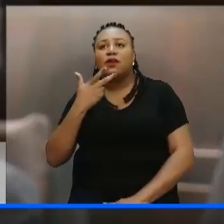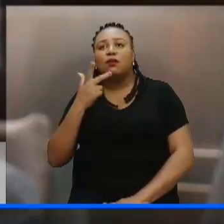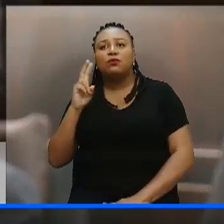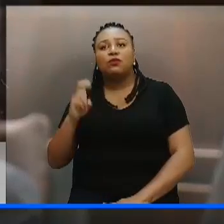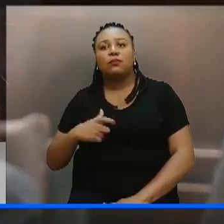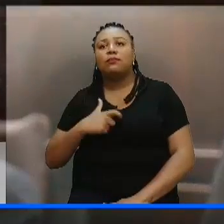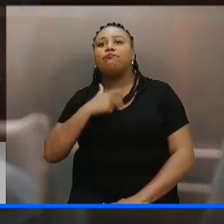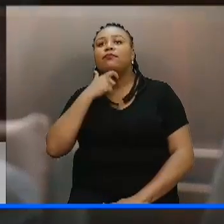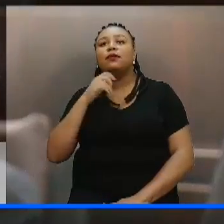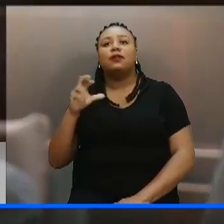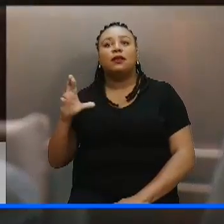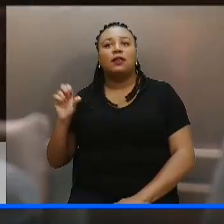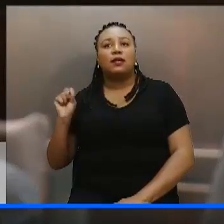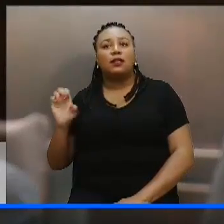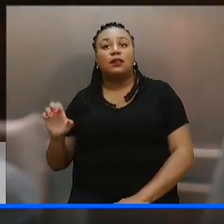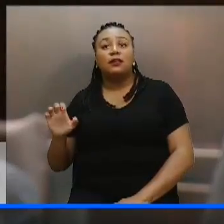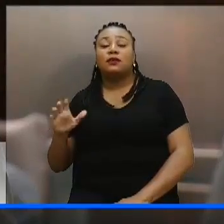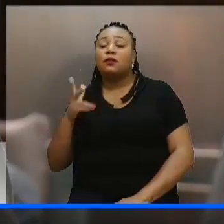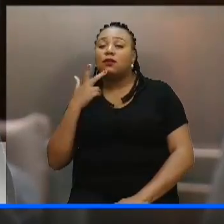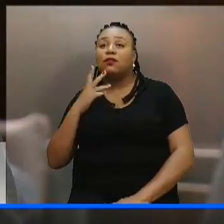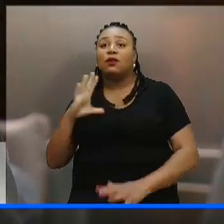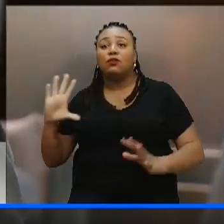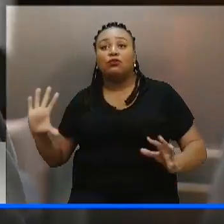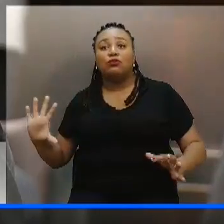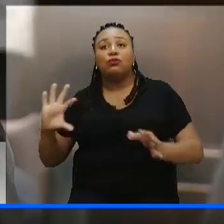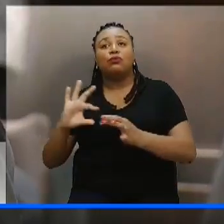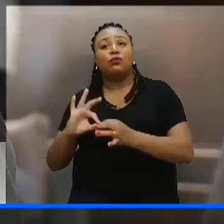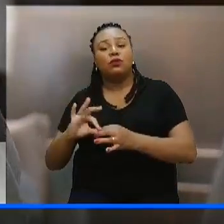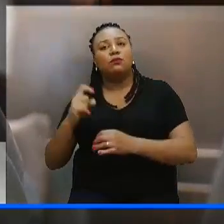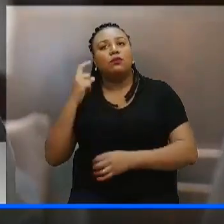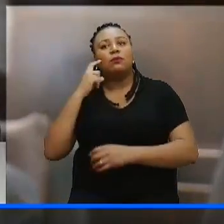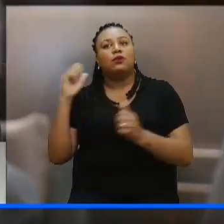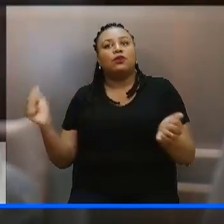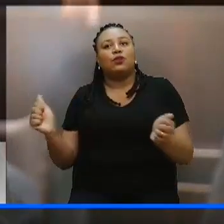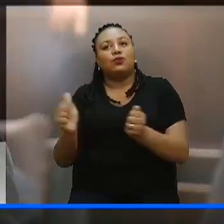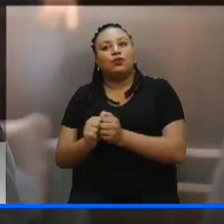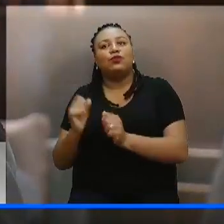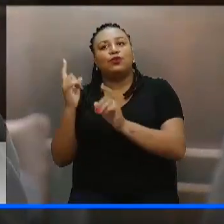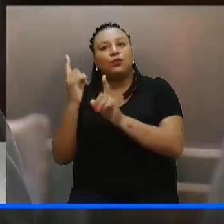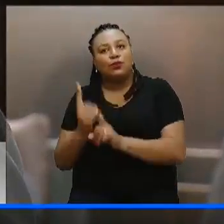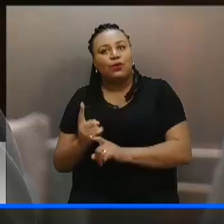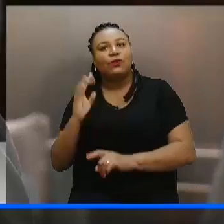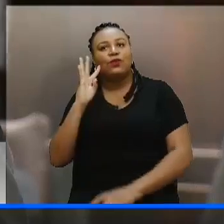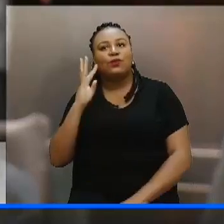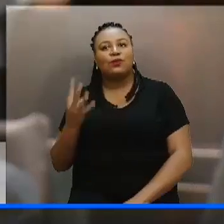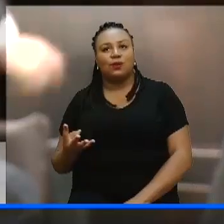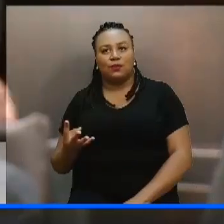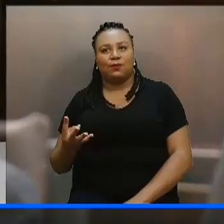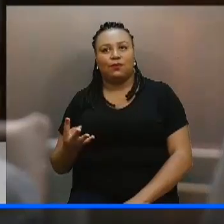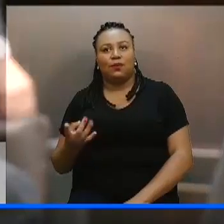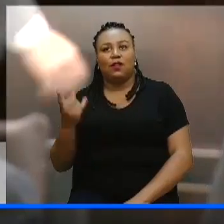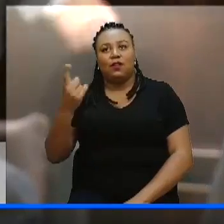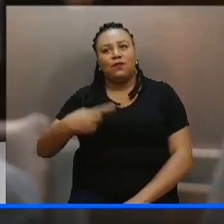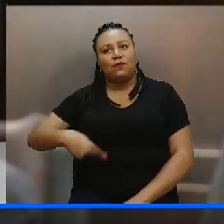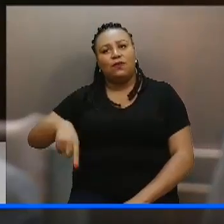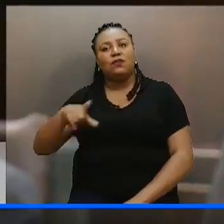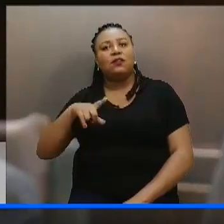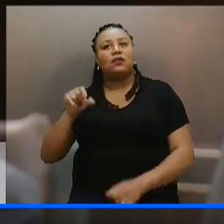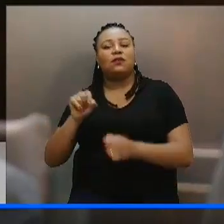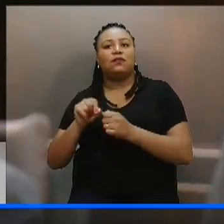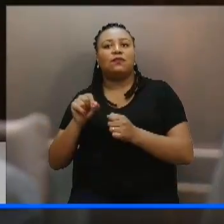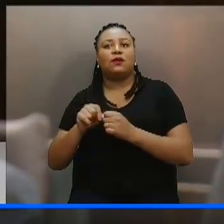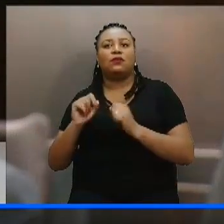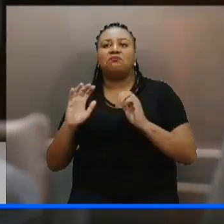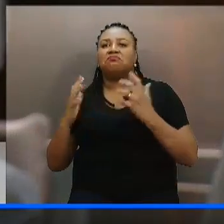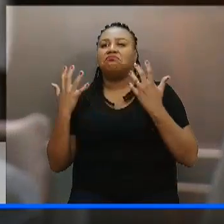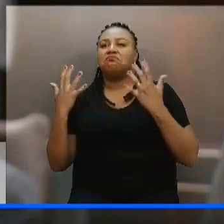mas eu tenho certeza que quando nós nos unimos para pensarmos juntos nós encontramos a solução e vocês têm feito isso com grande